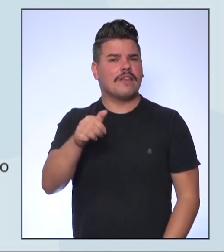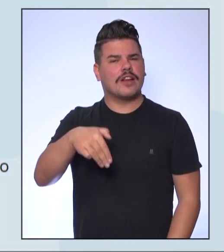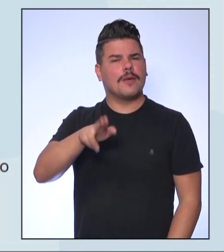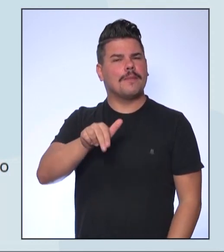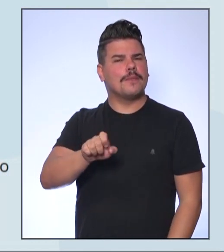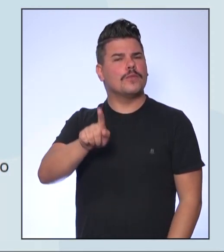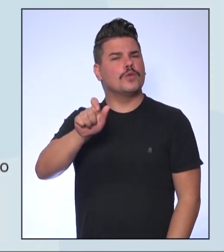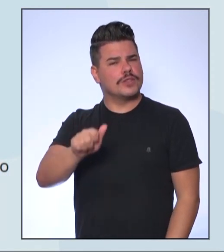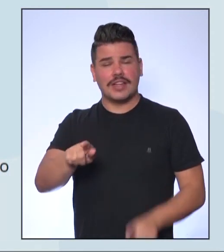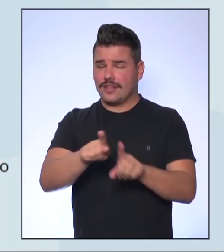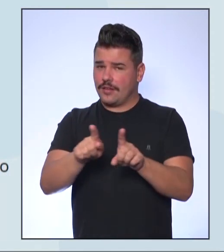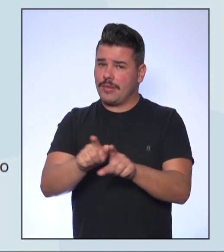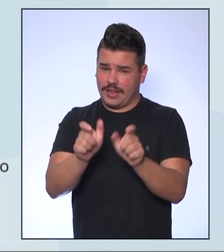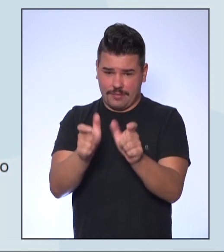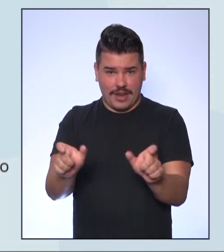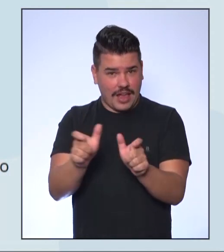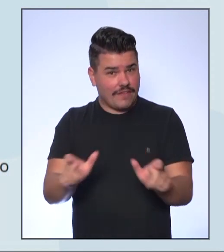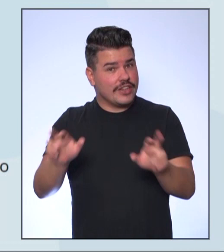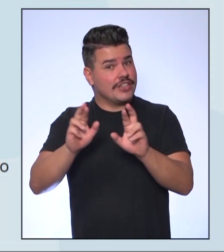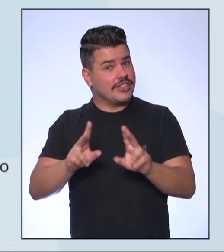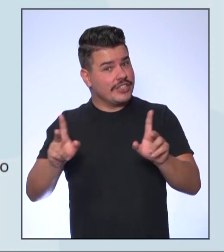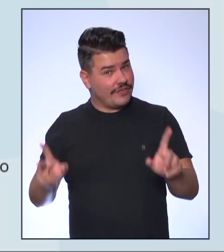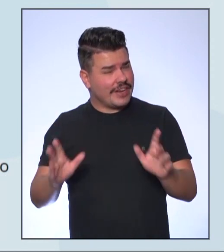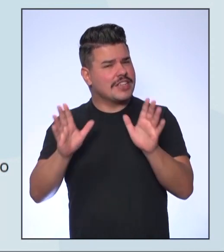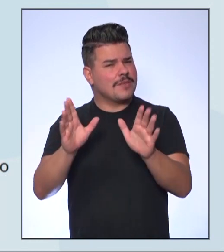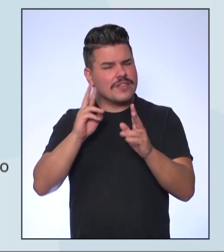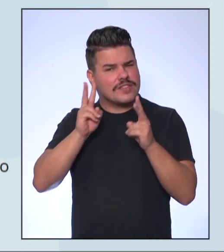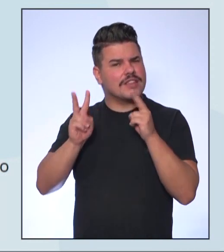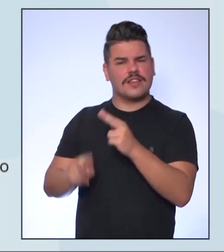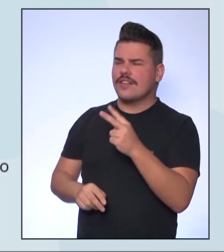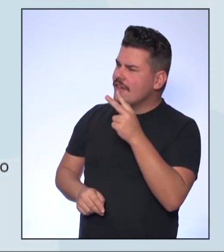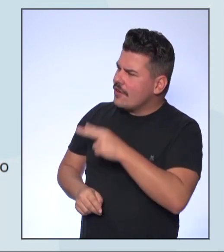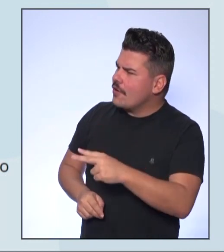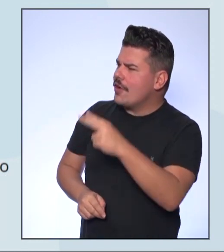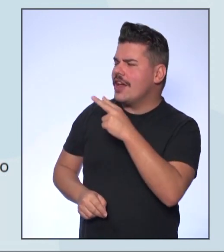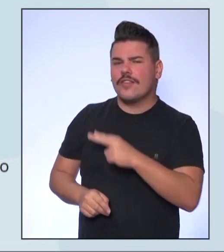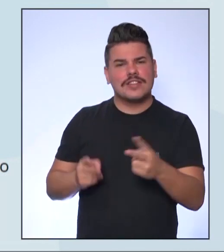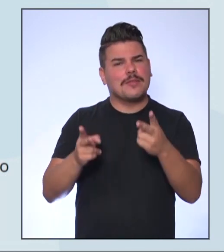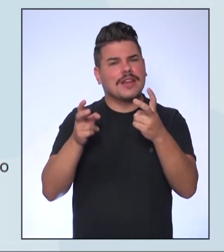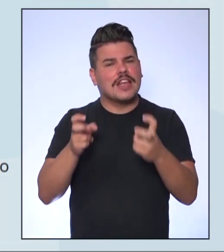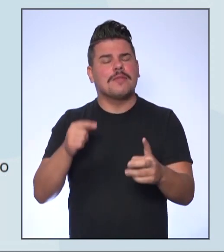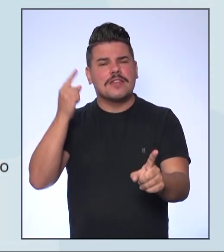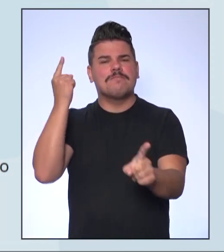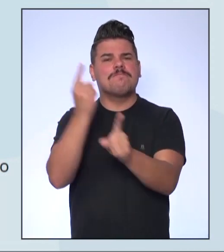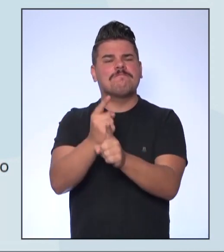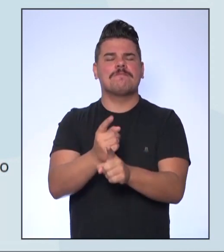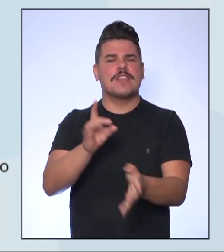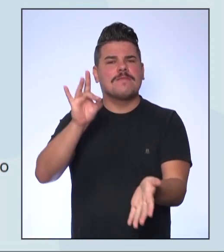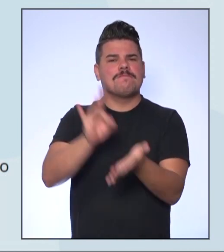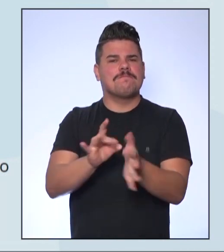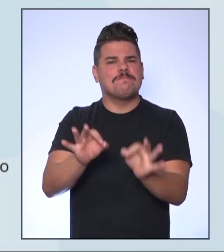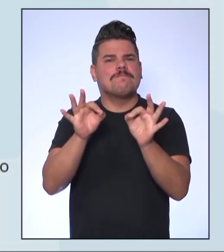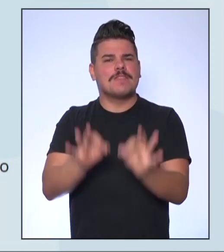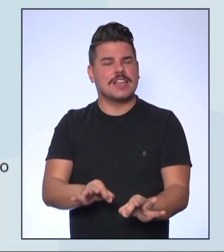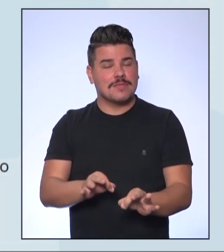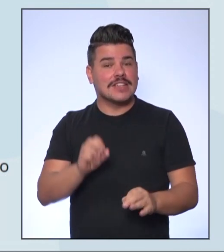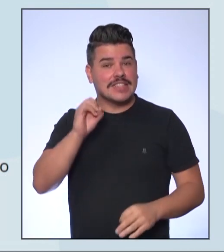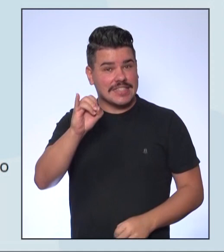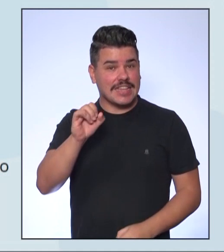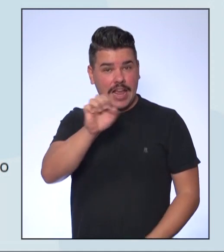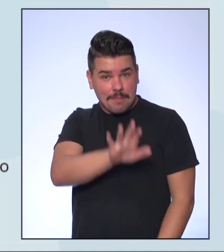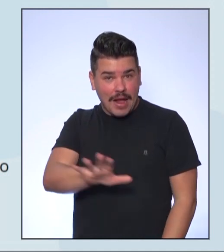elemento vocês conseguem identificar na imagem que comprovem isso? Se mudássemos a